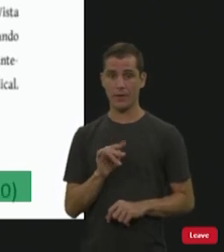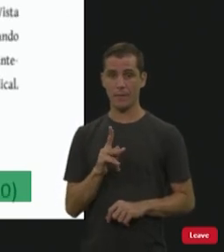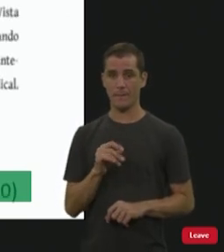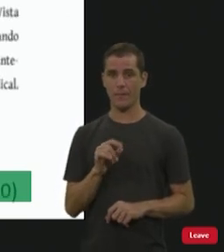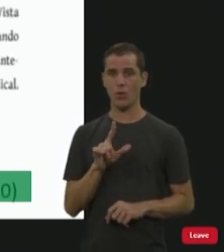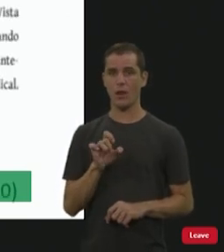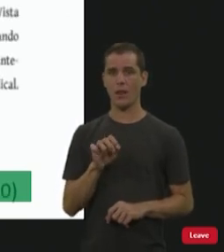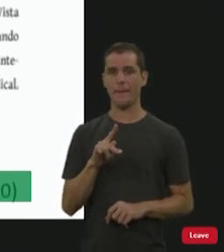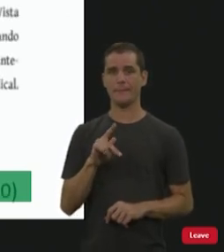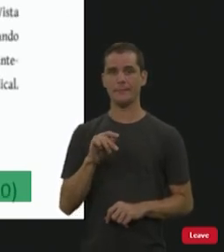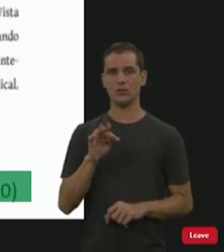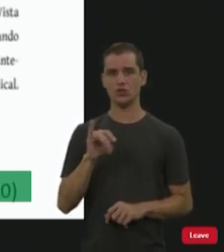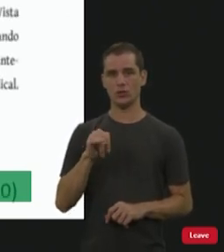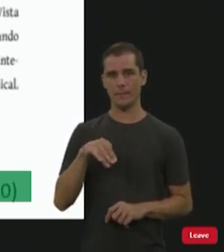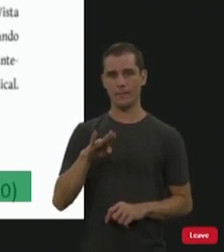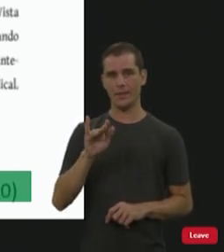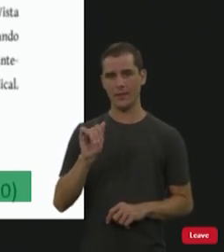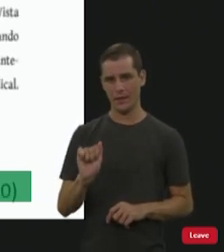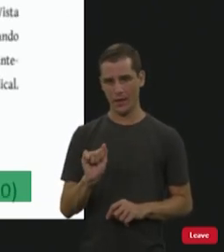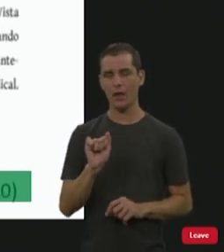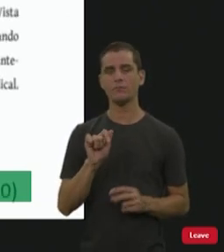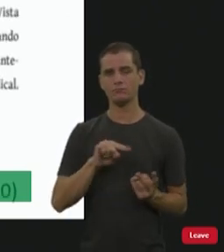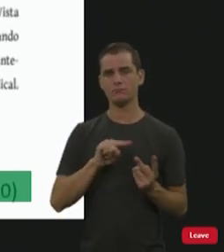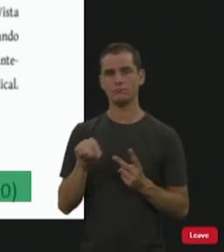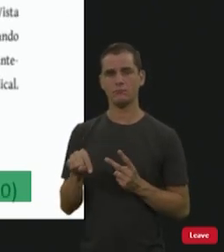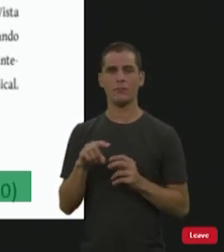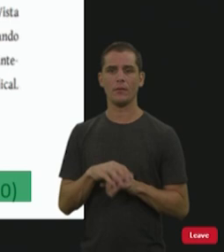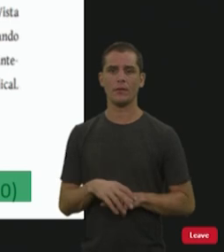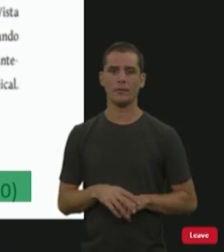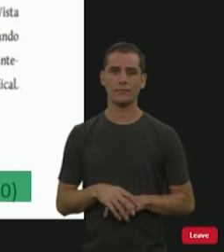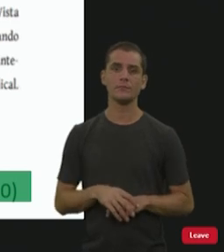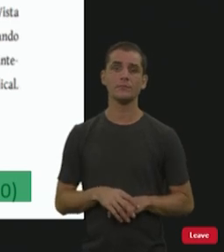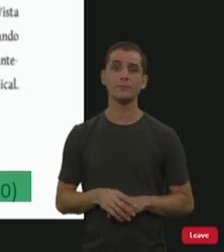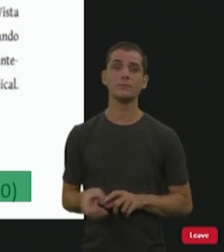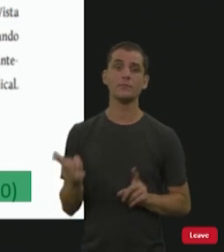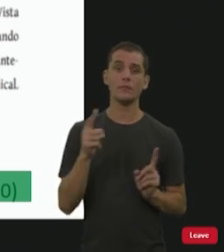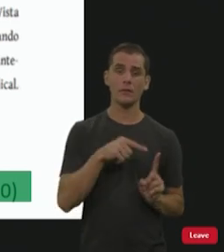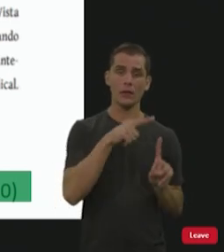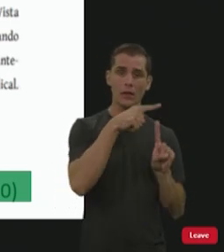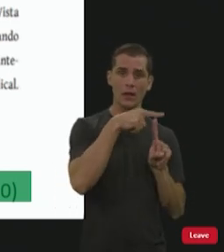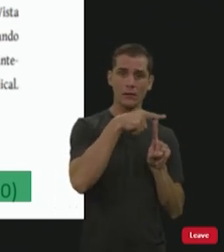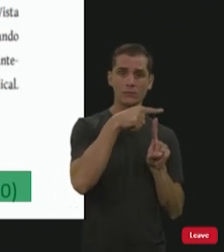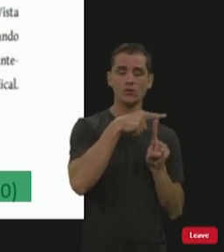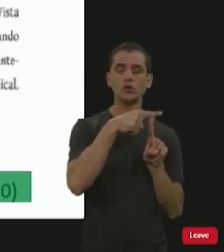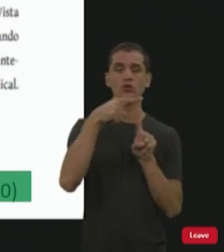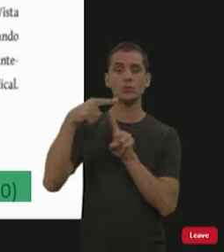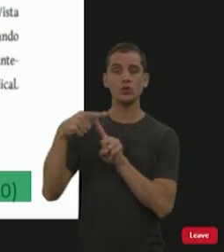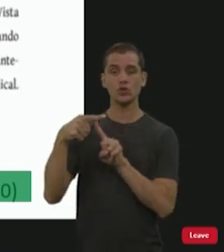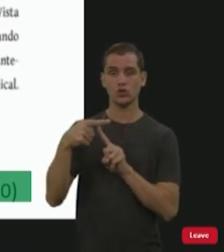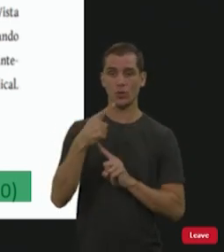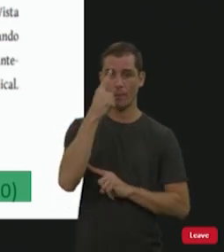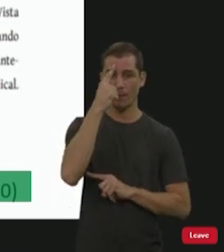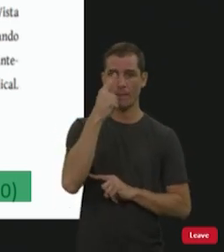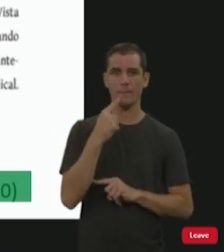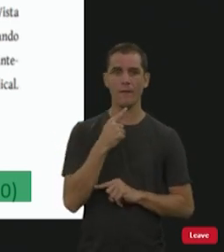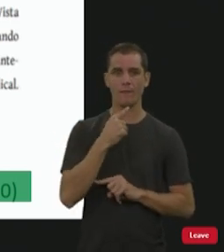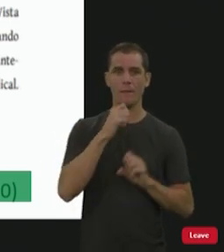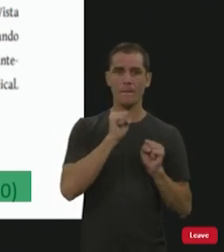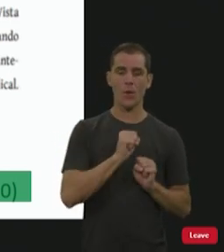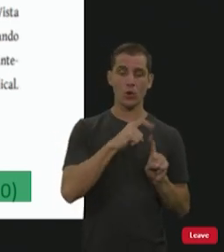Quanto à síndrome de Saipe, existem 2 tipos principais, são 4 no total. No tipo